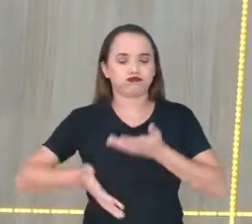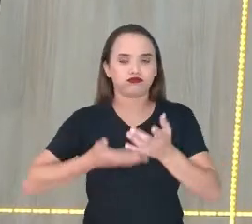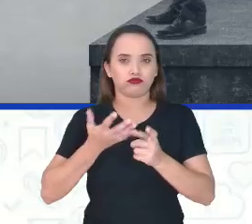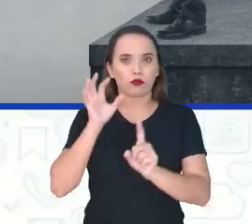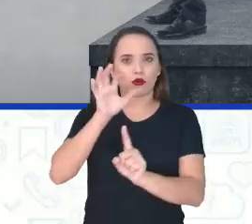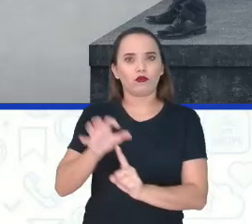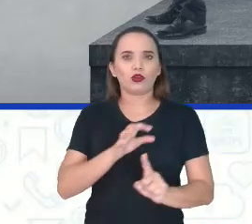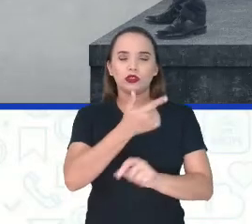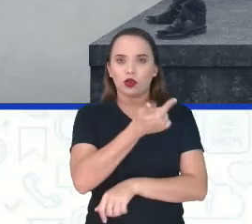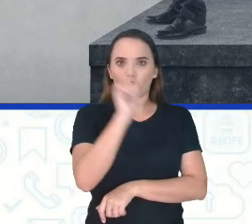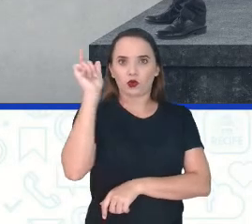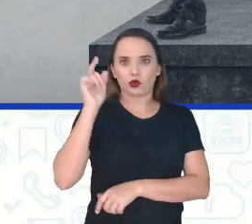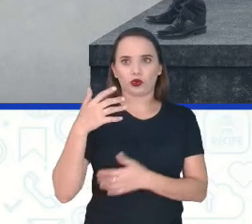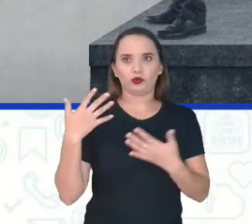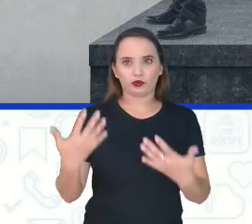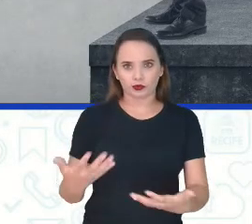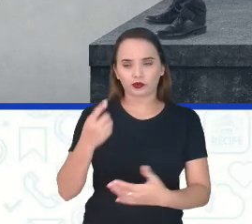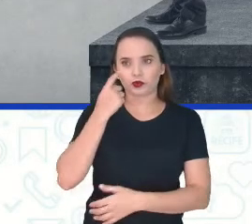Então, pronto, ó.